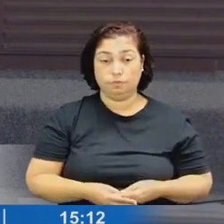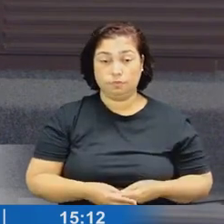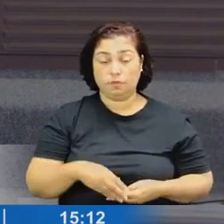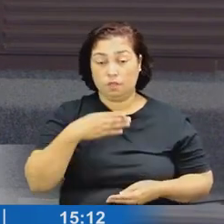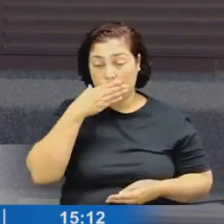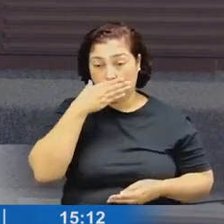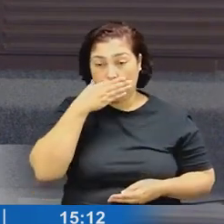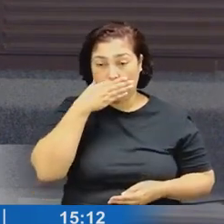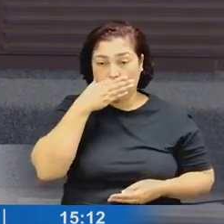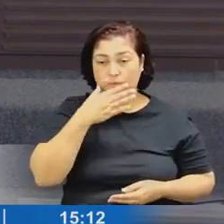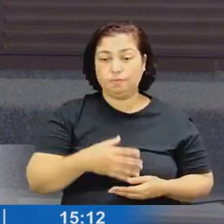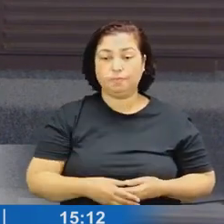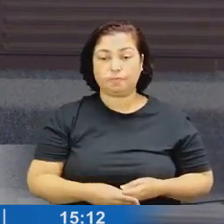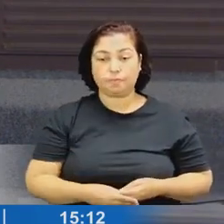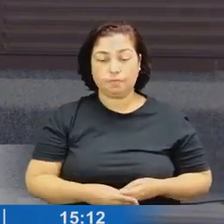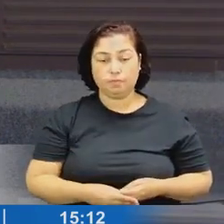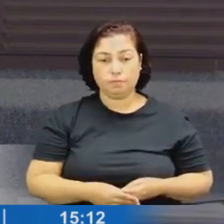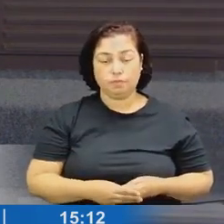ó